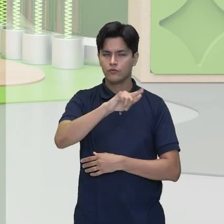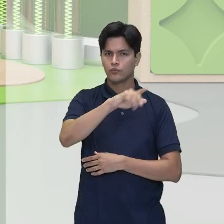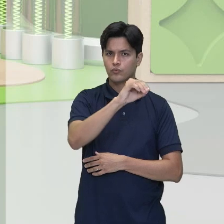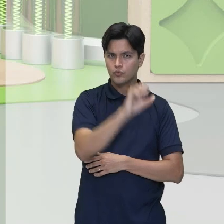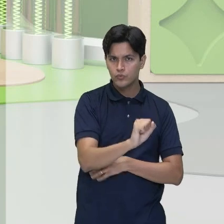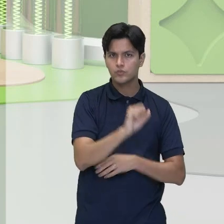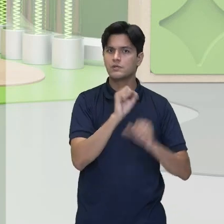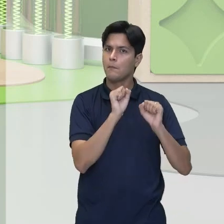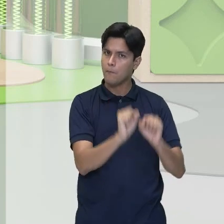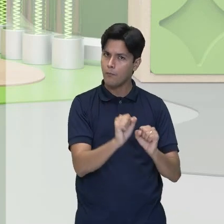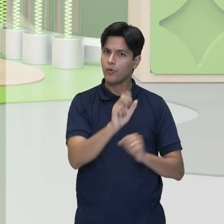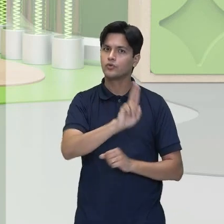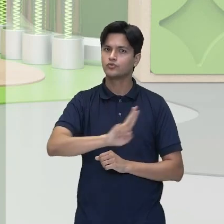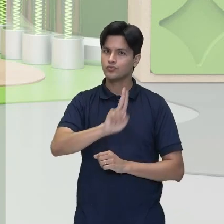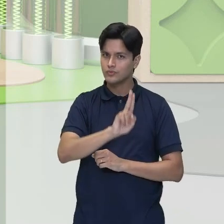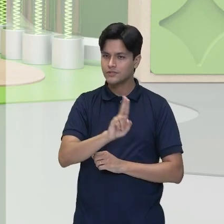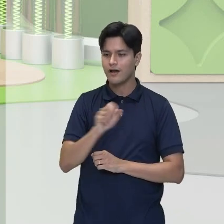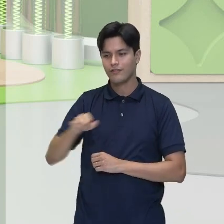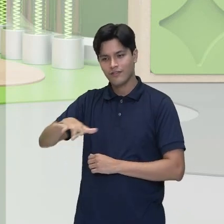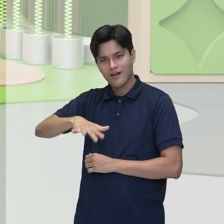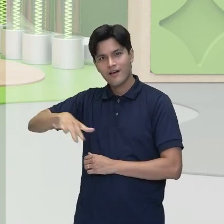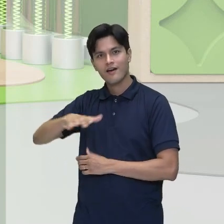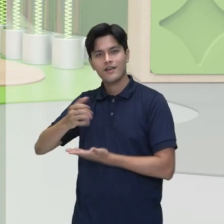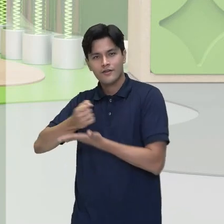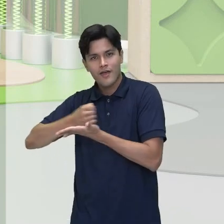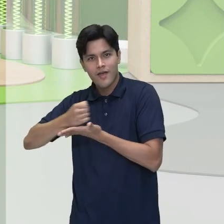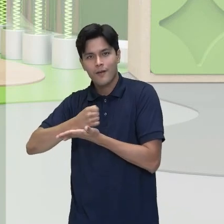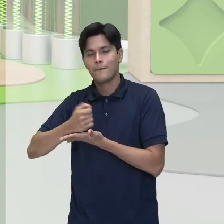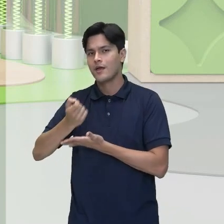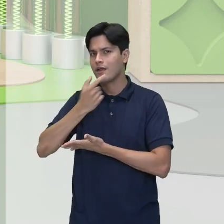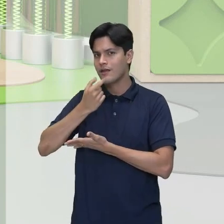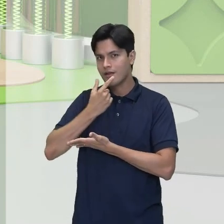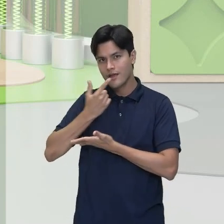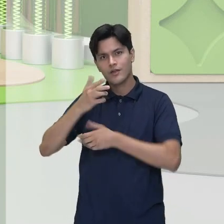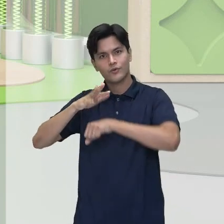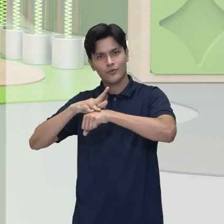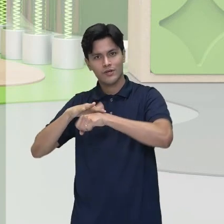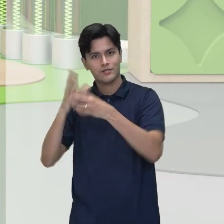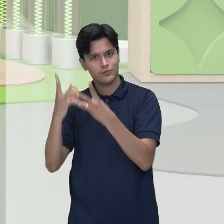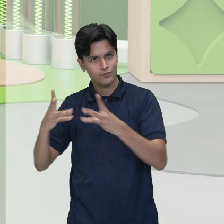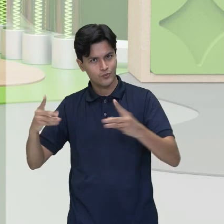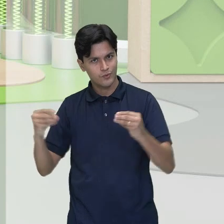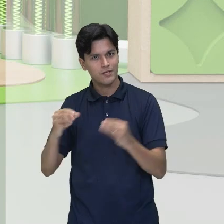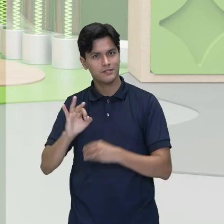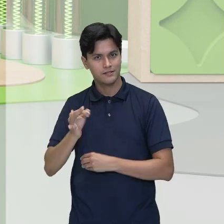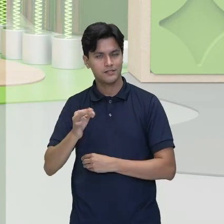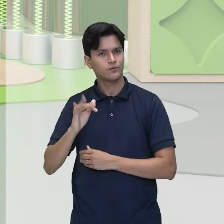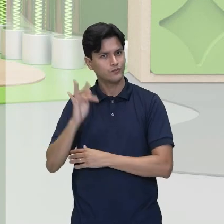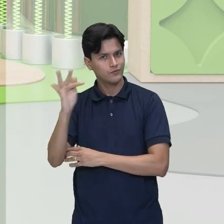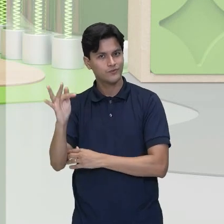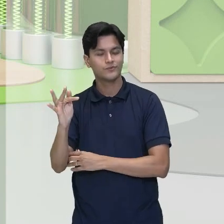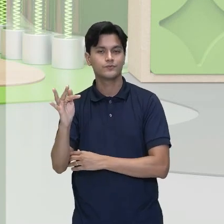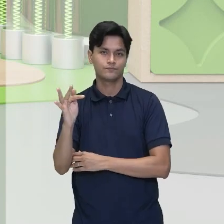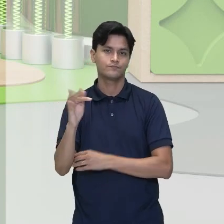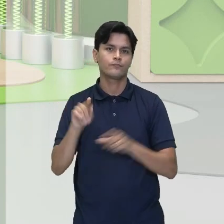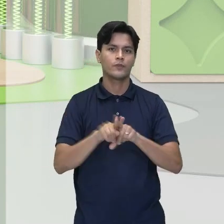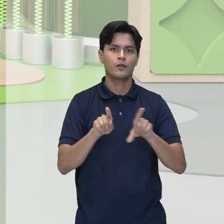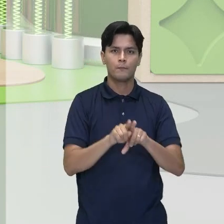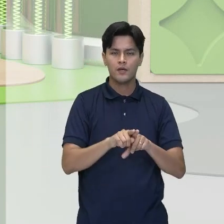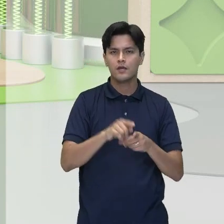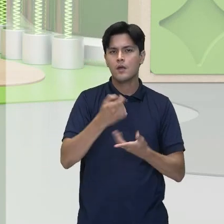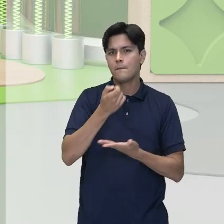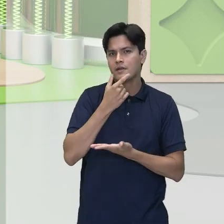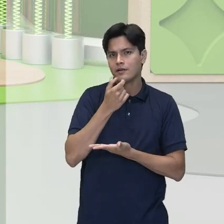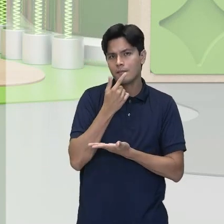exemplo, que podem aí então curar doenças, tá? Medicamentos, como a gente está falando, recursos